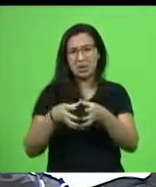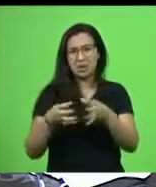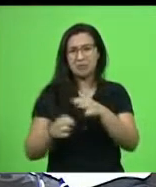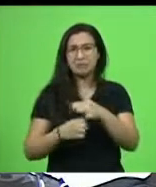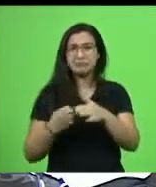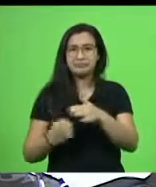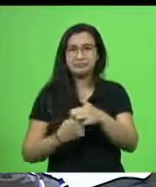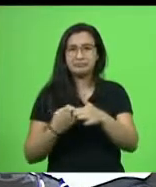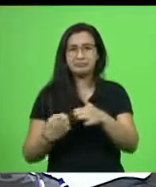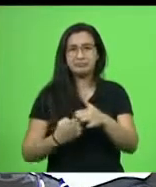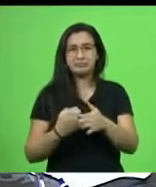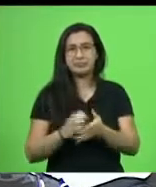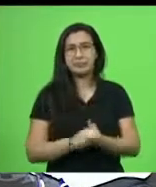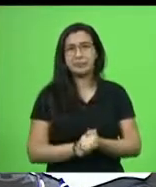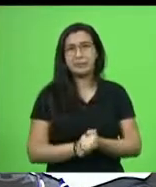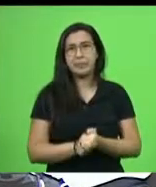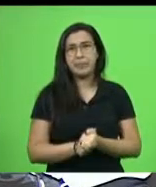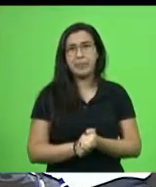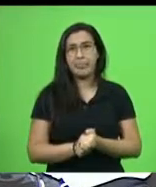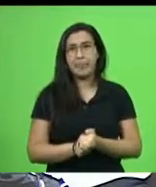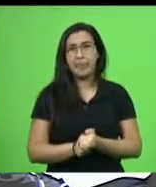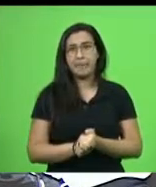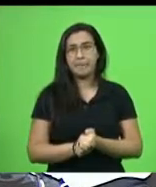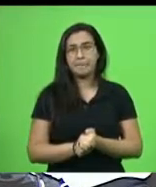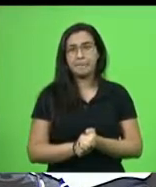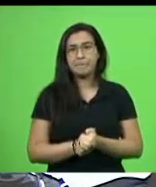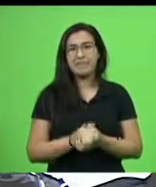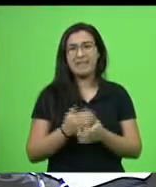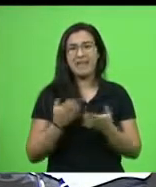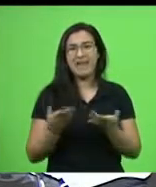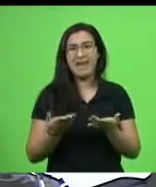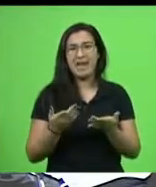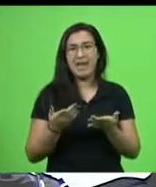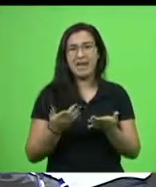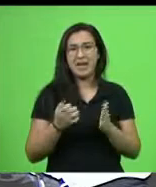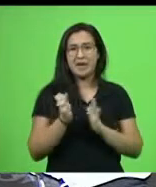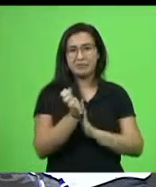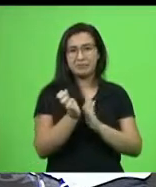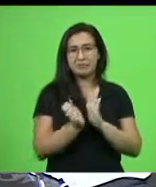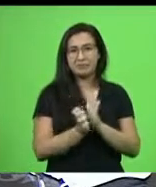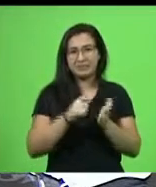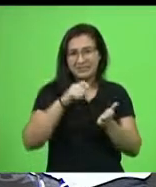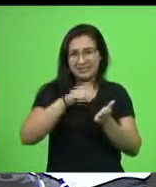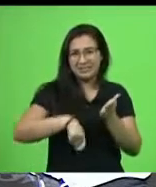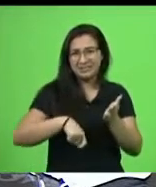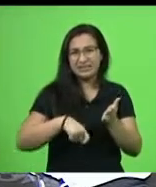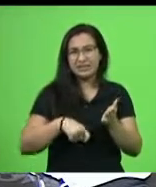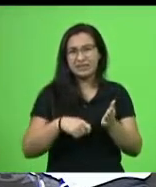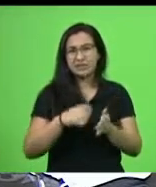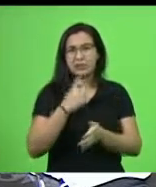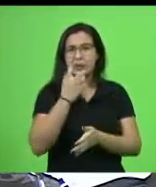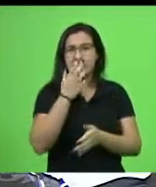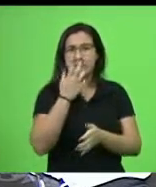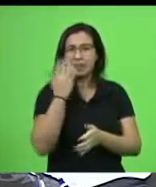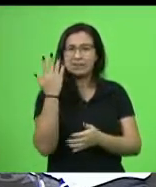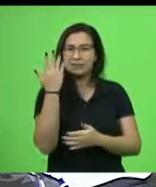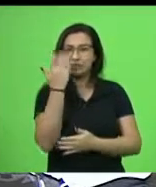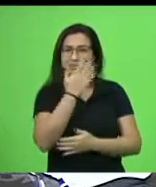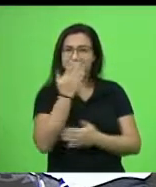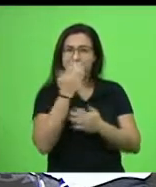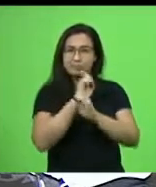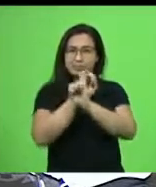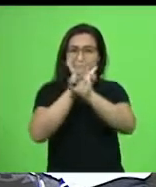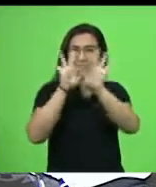empreendedores. É o conhecido canetaço, que, para além de sua pouca transparência, ainda